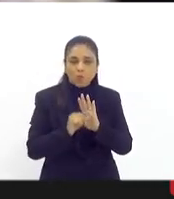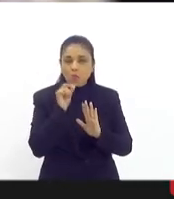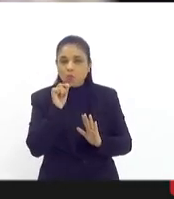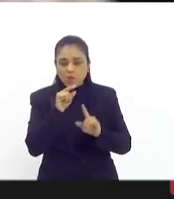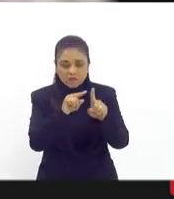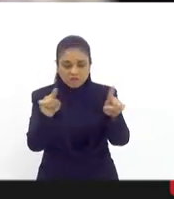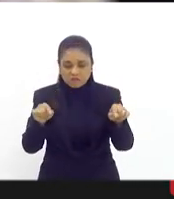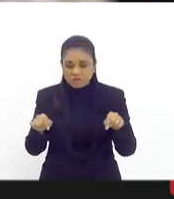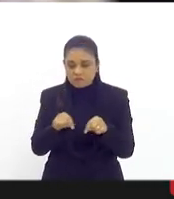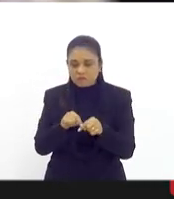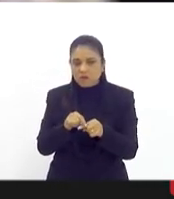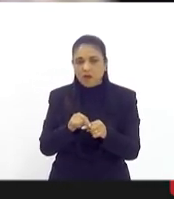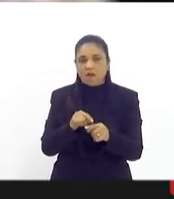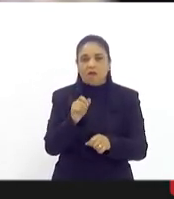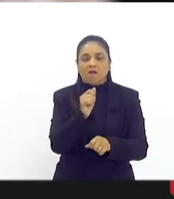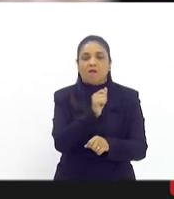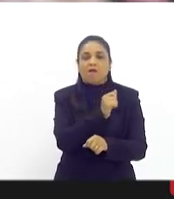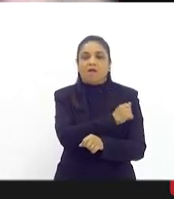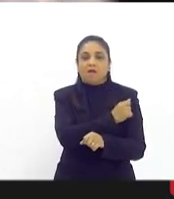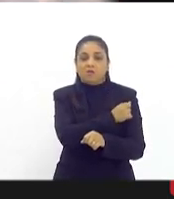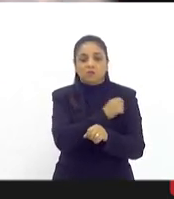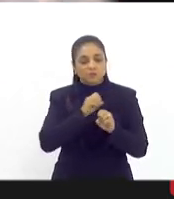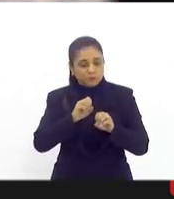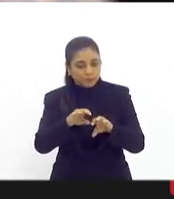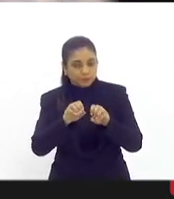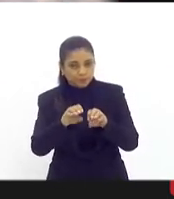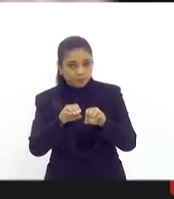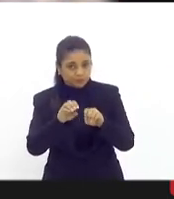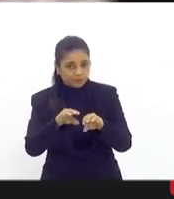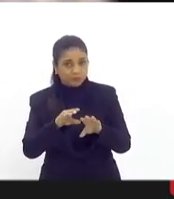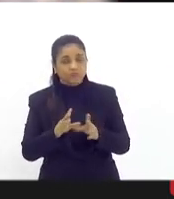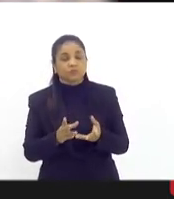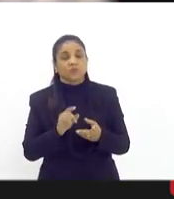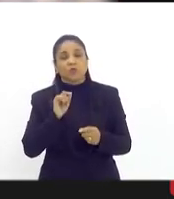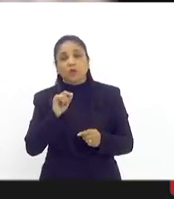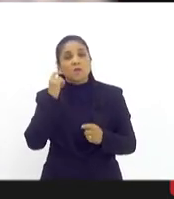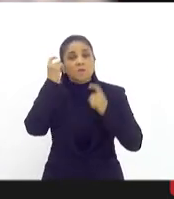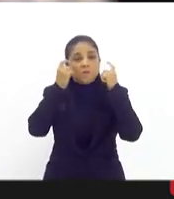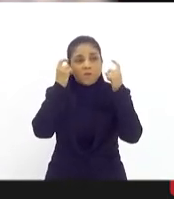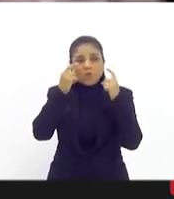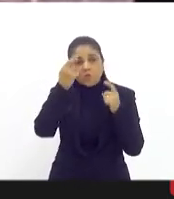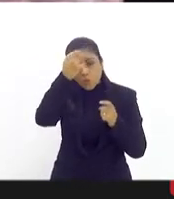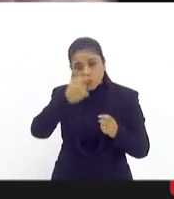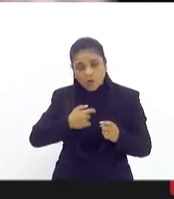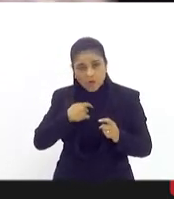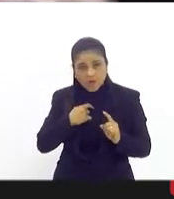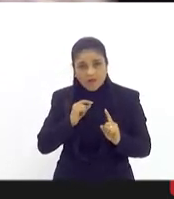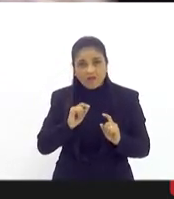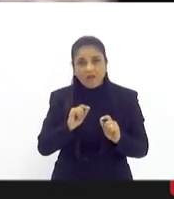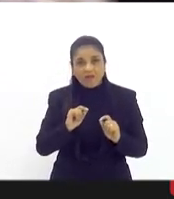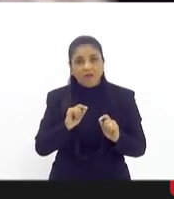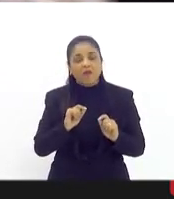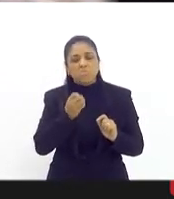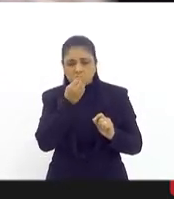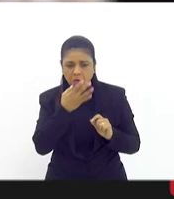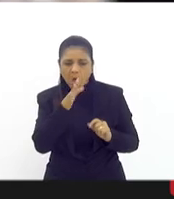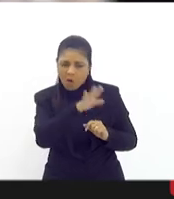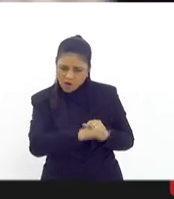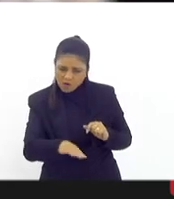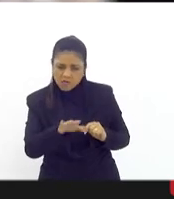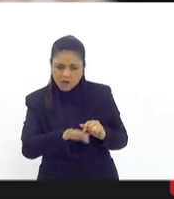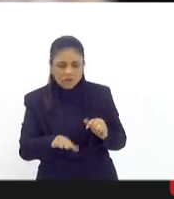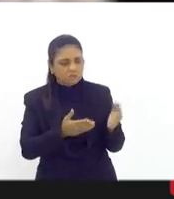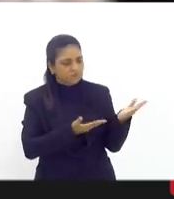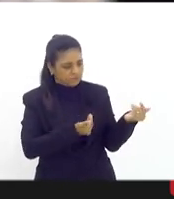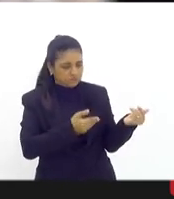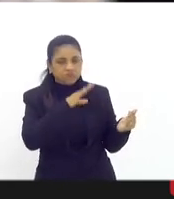gente precisa levar para a molecada toda, e não só para a molecada, isso aqui, o que mais me preocupa é o seguinte, é muito bom que a gente esteja tratando das crianças e adolescentes nas